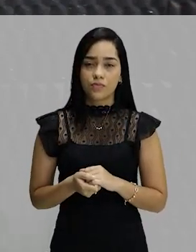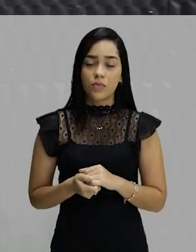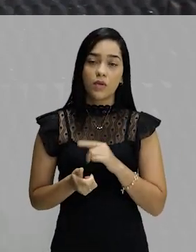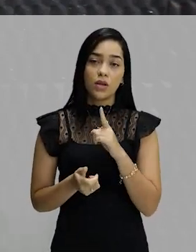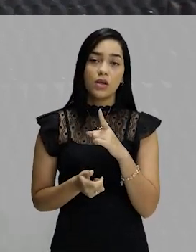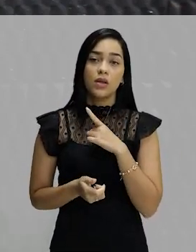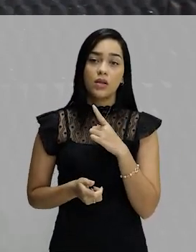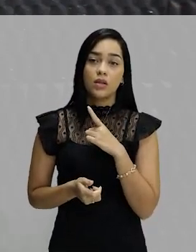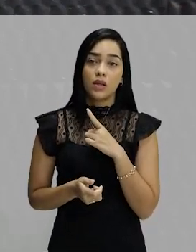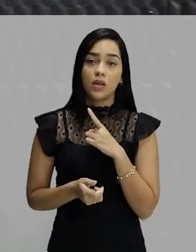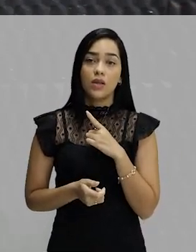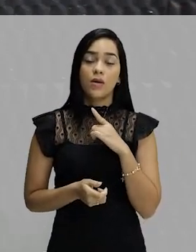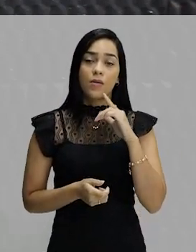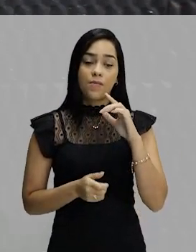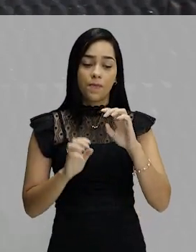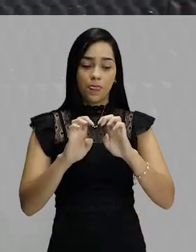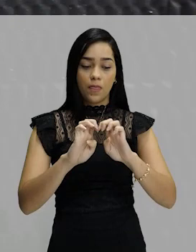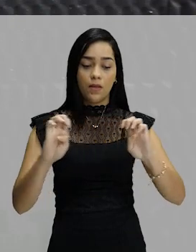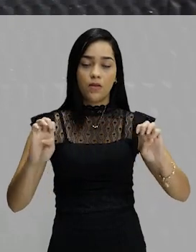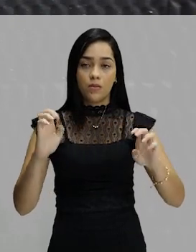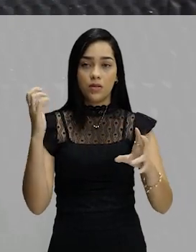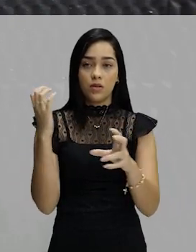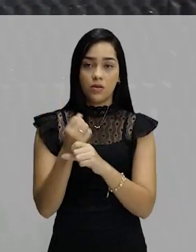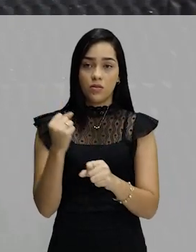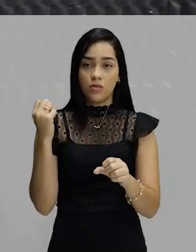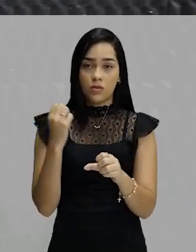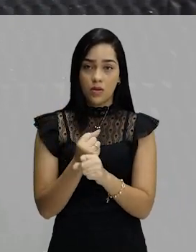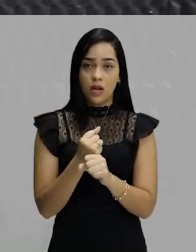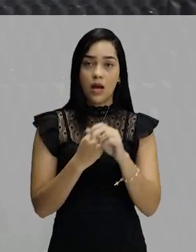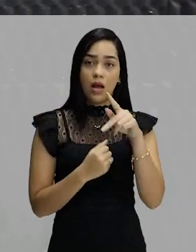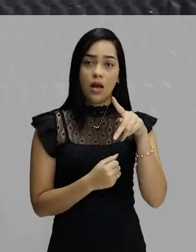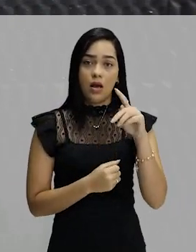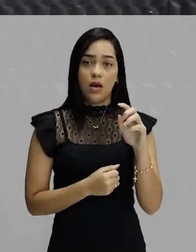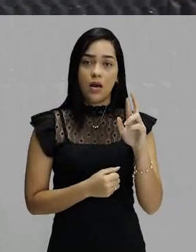você tem a fórmula de calcular